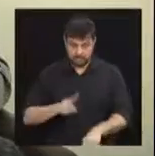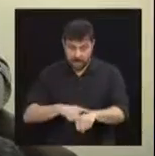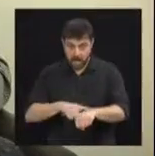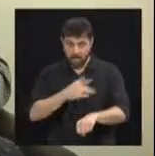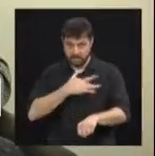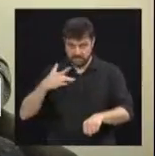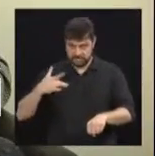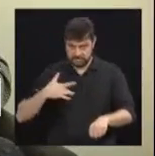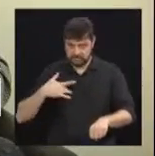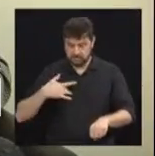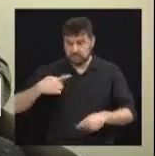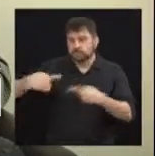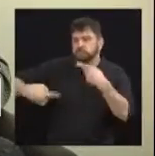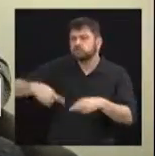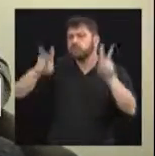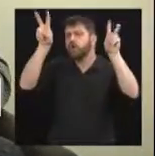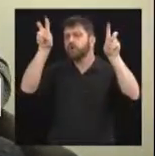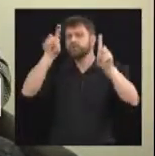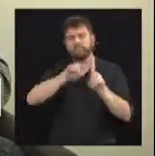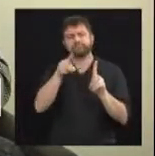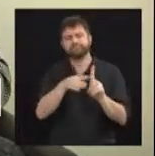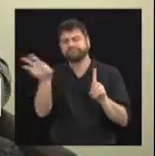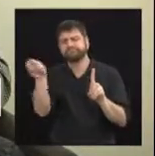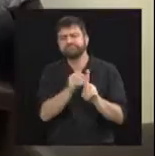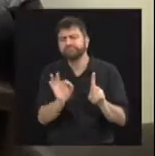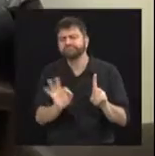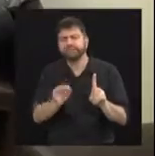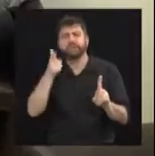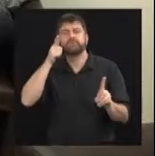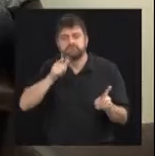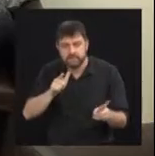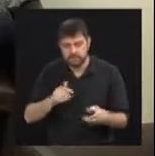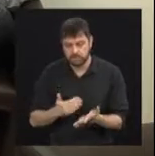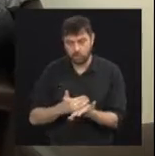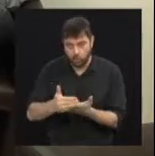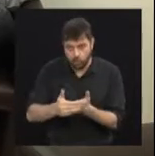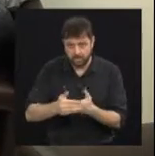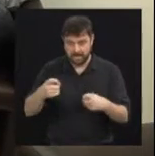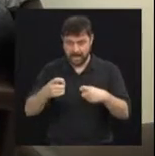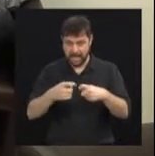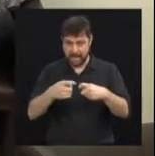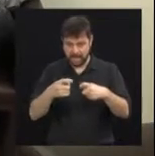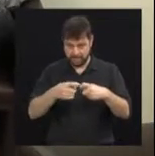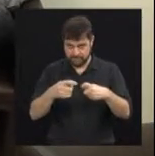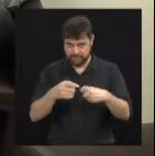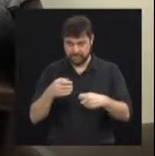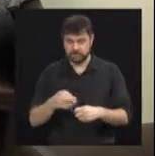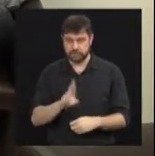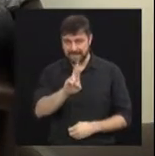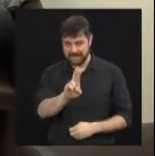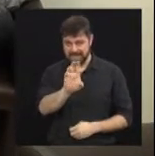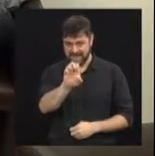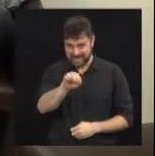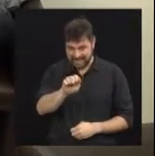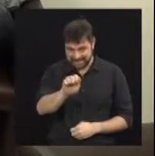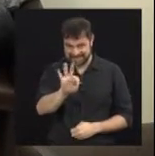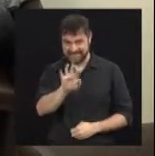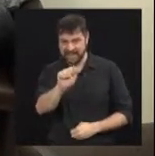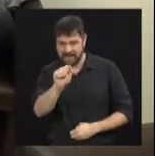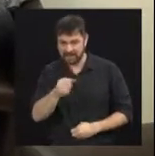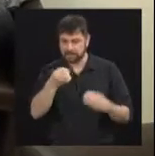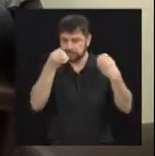O Momento Saúde está discutindo aqui sobre infertilidade. No primeiro bloco, a doutora Renata Reigota, especialista no